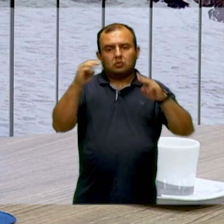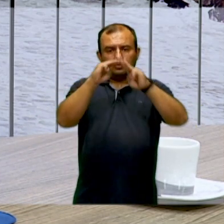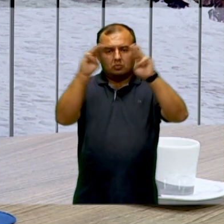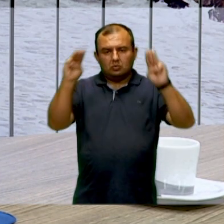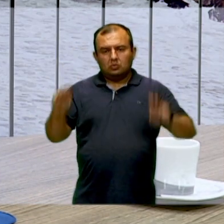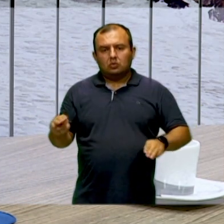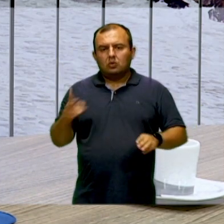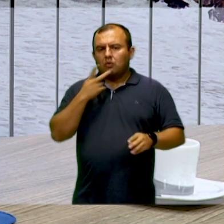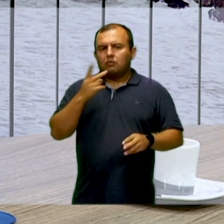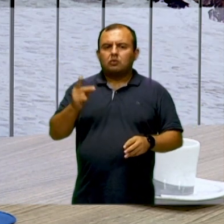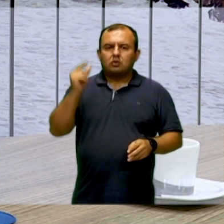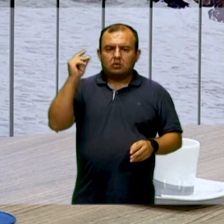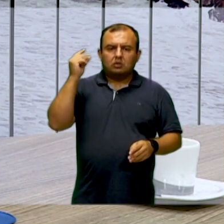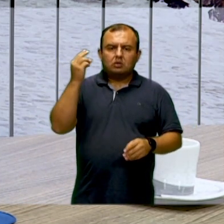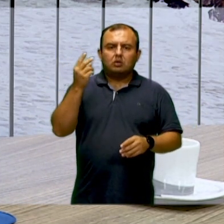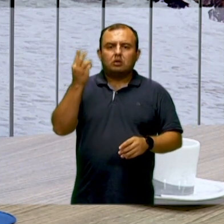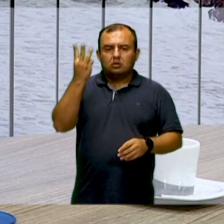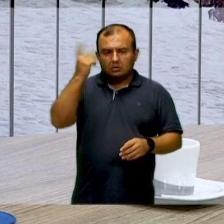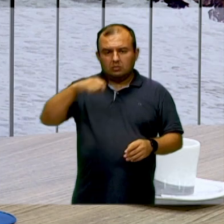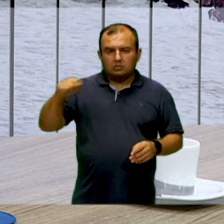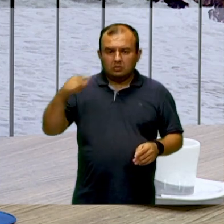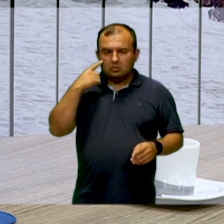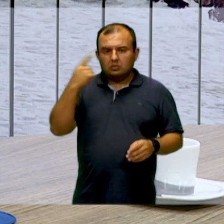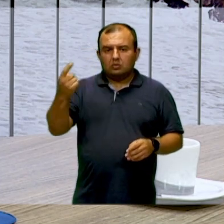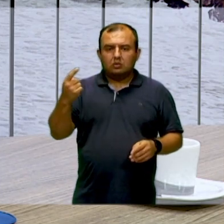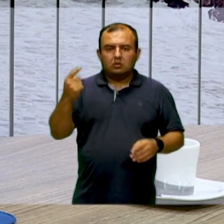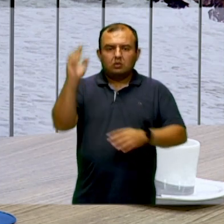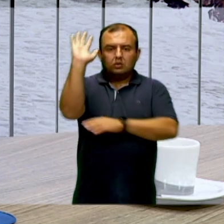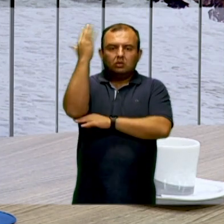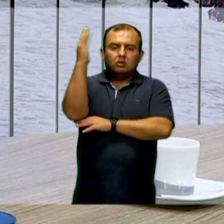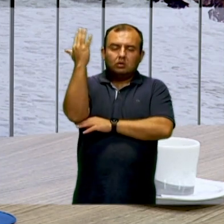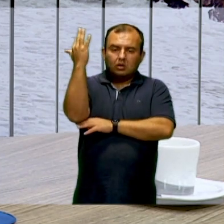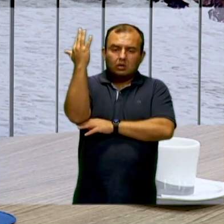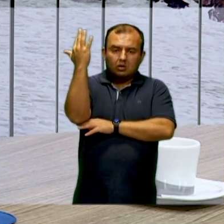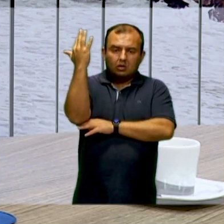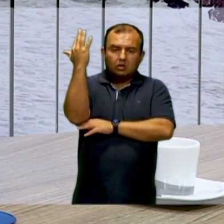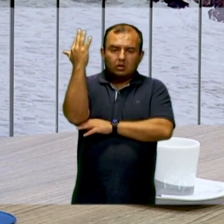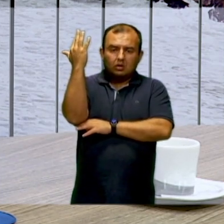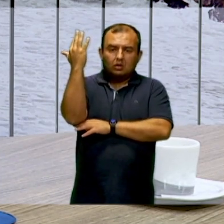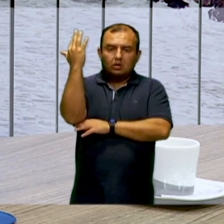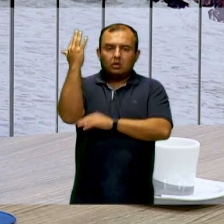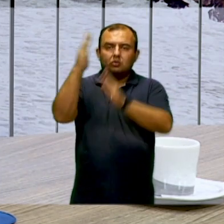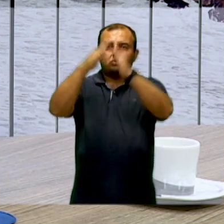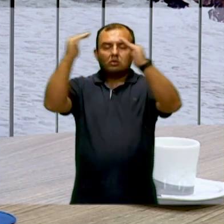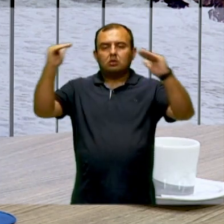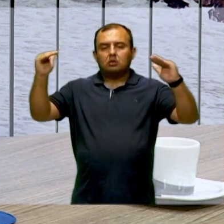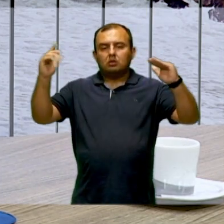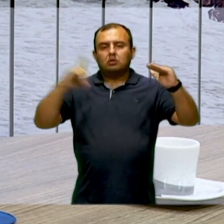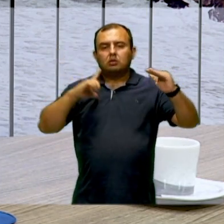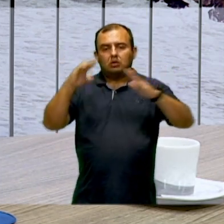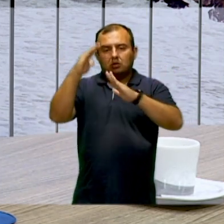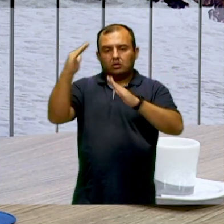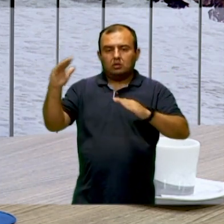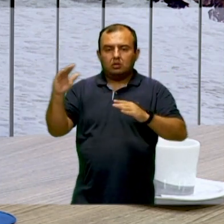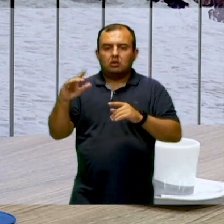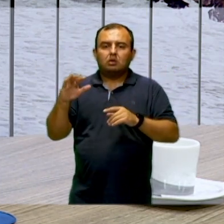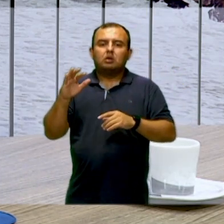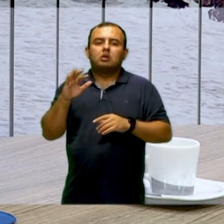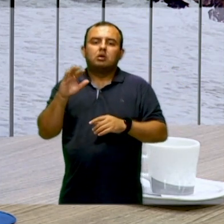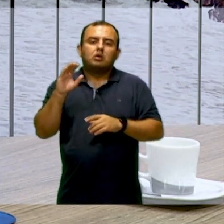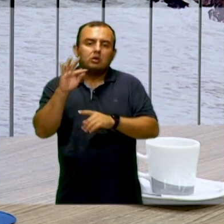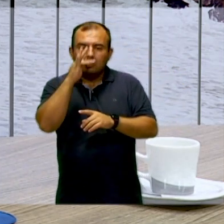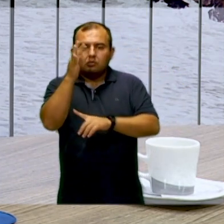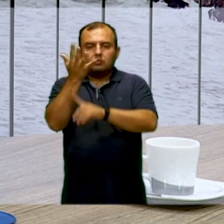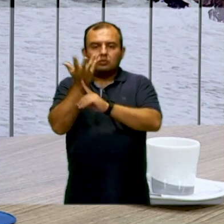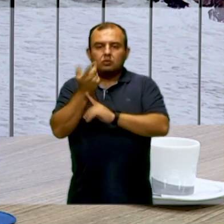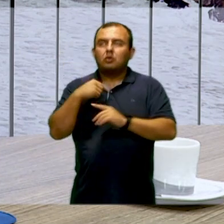estou falando isso já faz quase 3 meses, tá? Mas é uma árvore no telhado do museu. Tem árvore, tem orquídea, não foi me falado.